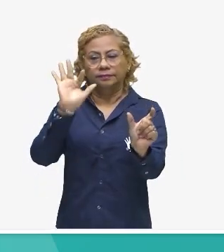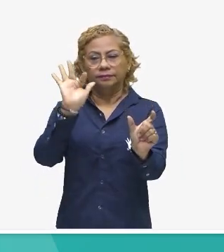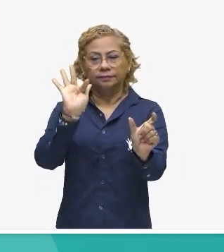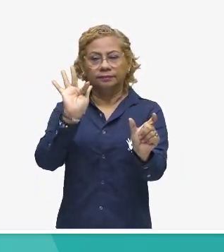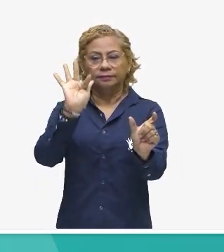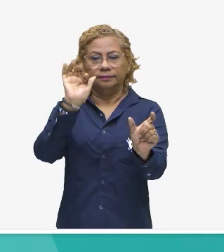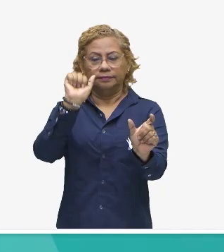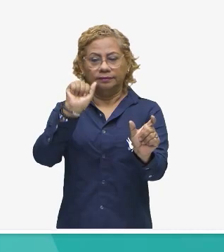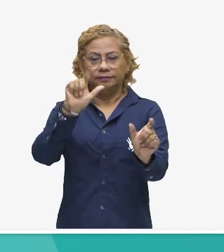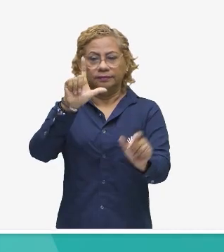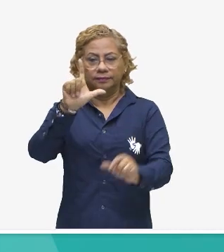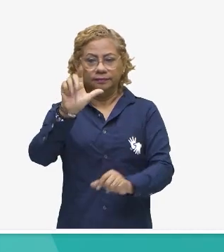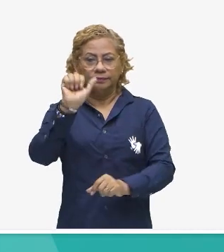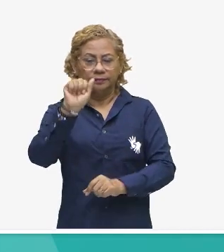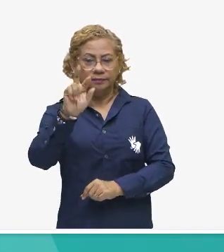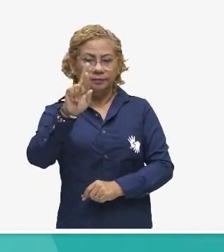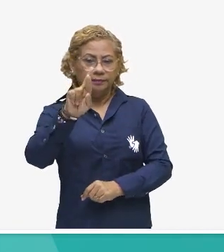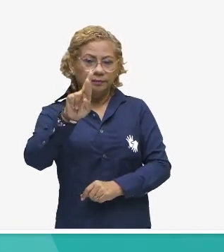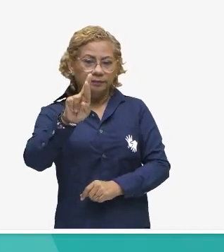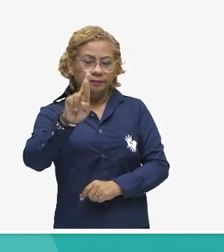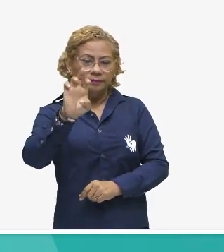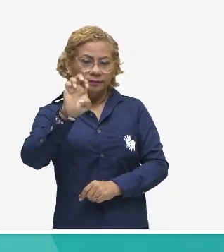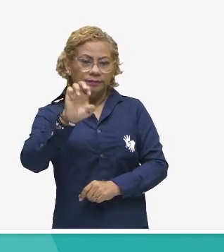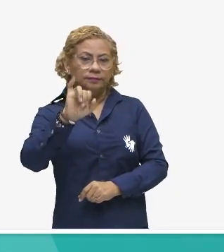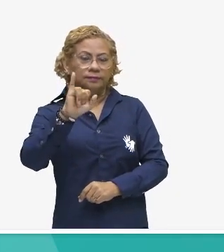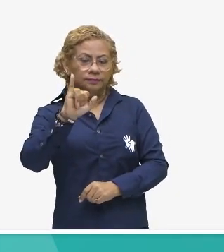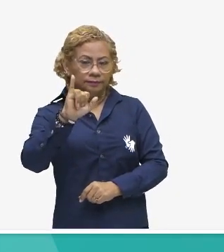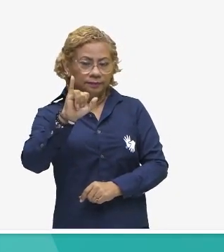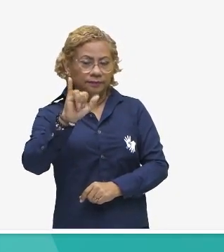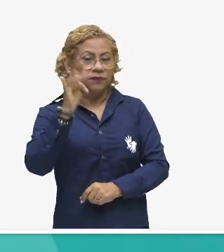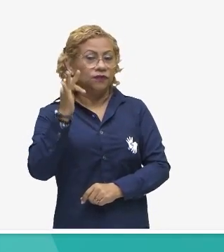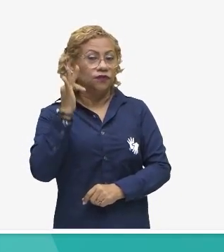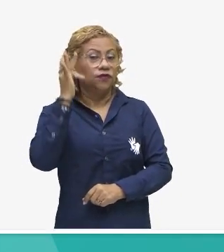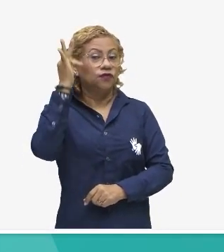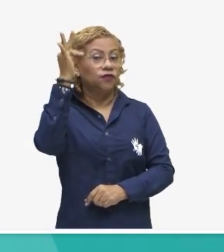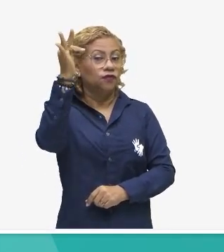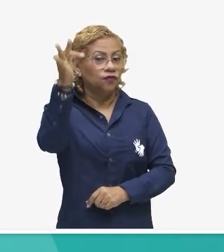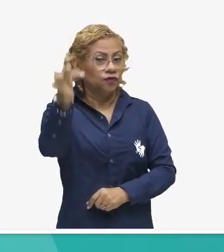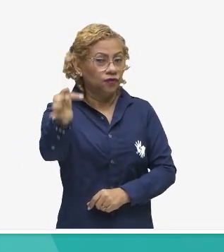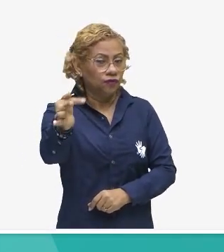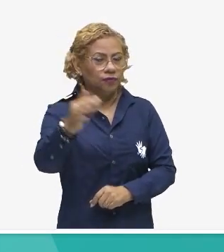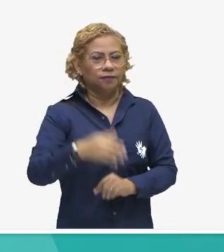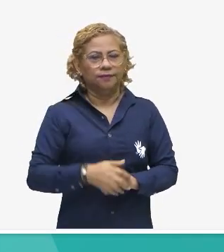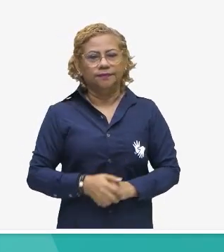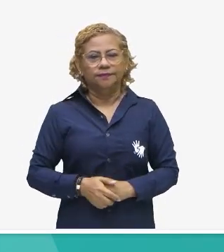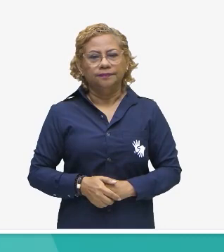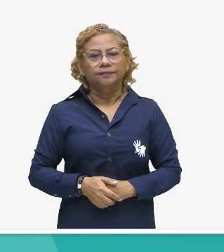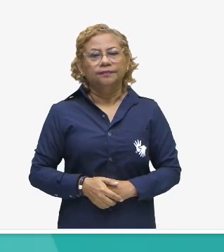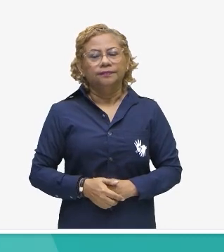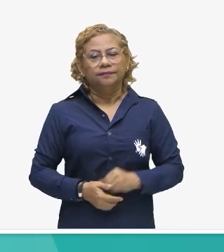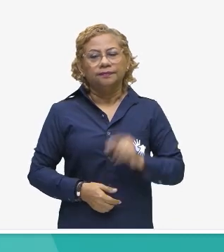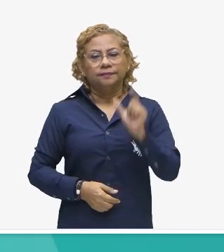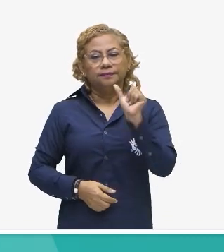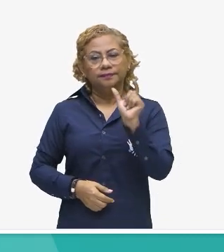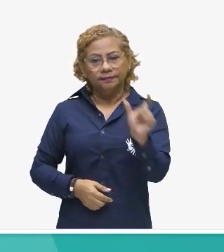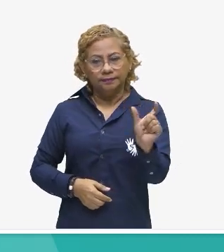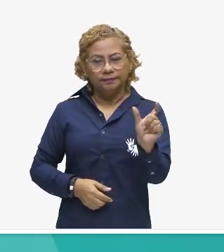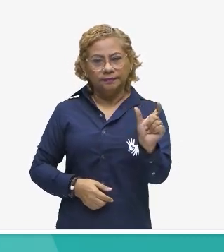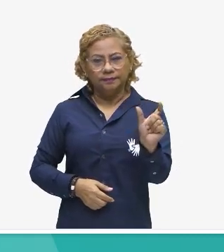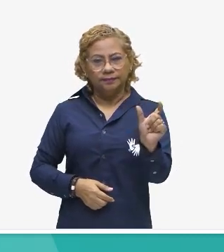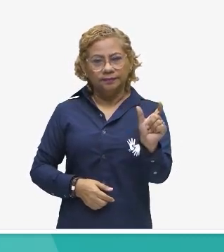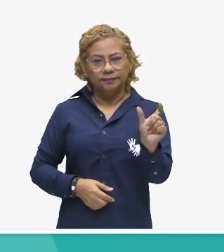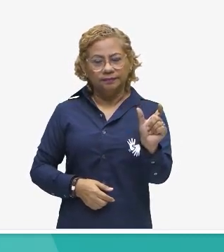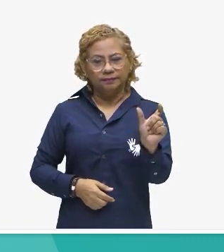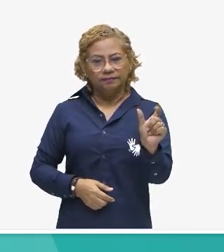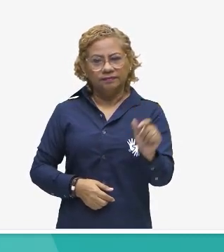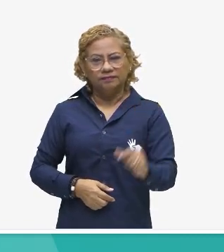Então, agora, o presente, a gente vai ver o exemplo. Estou cansado de você.